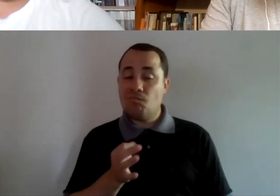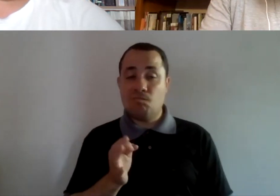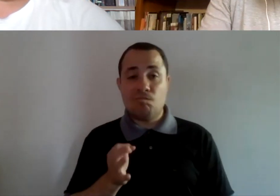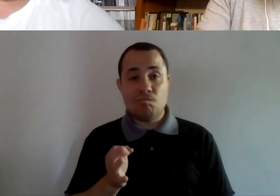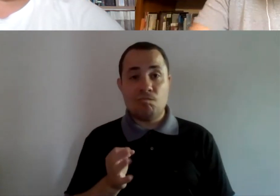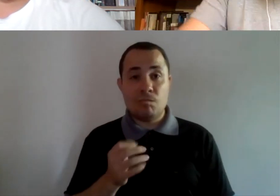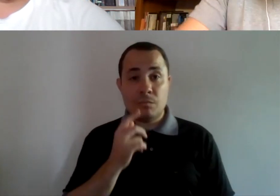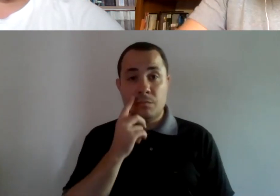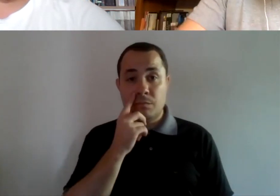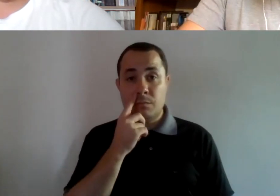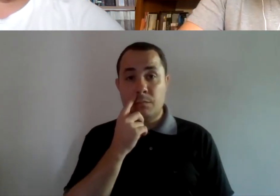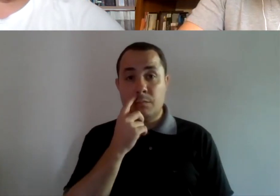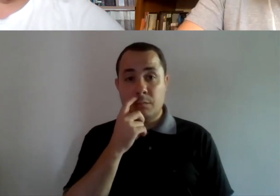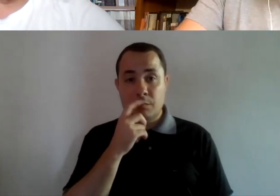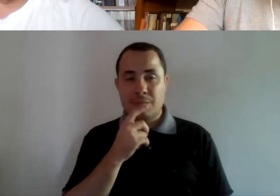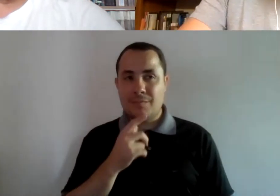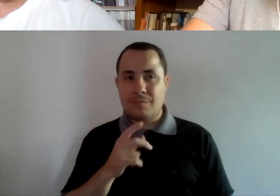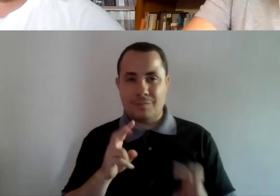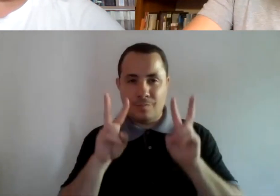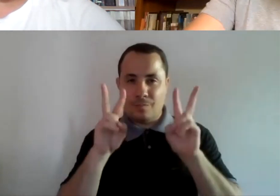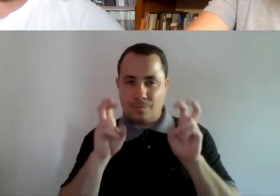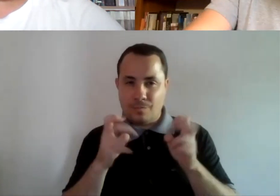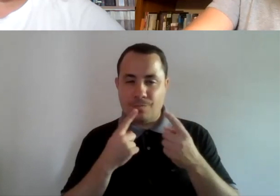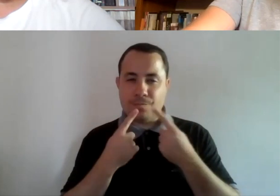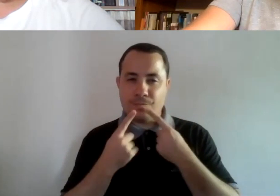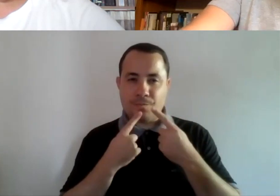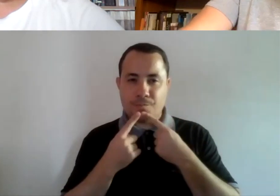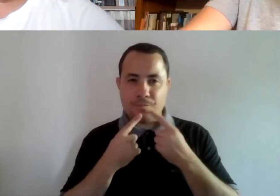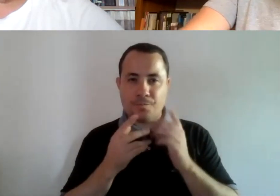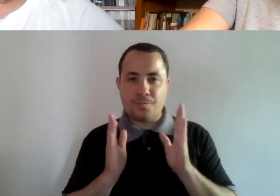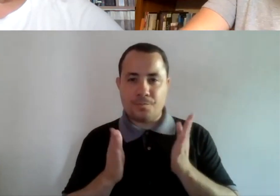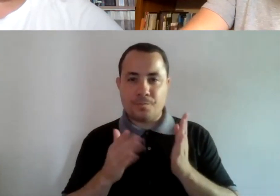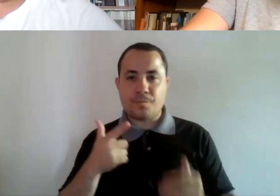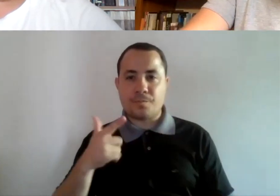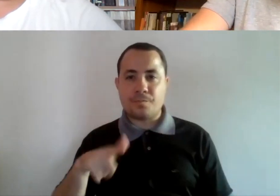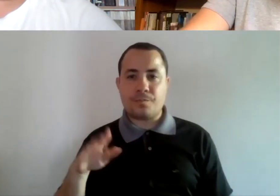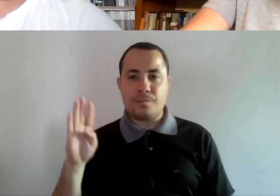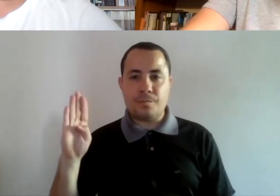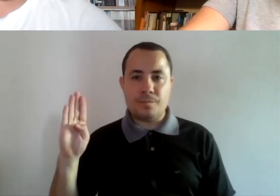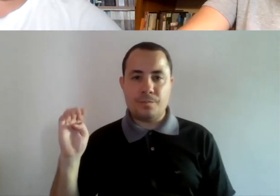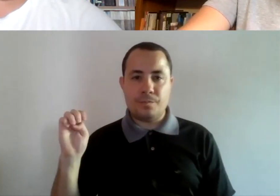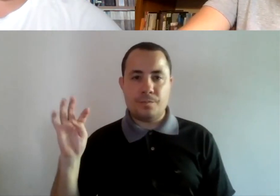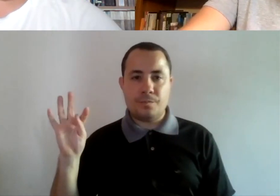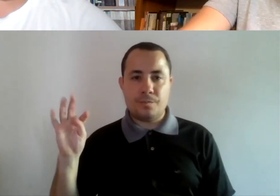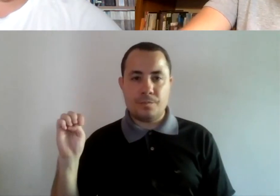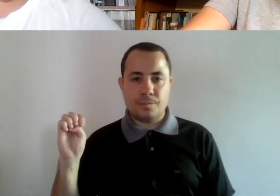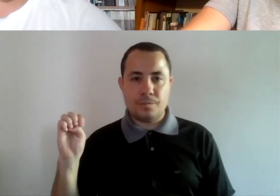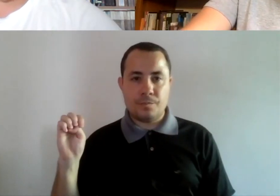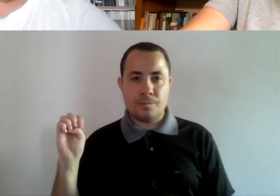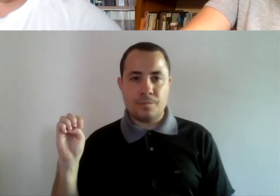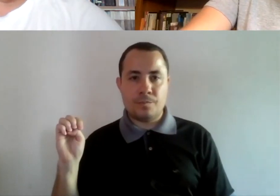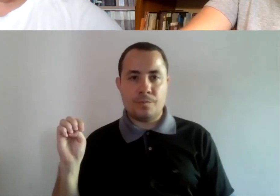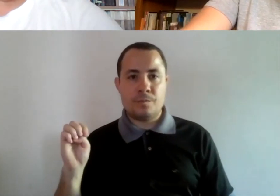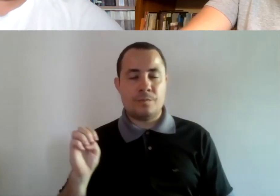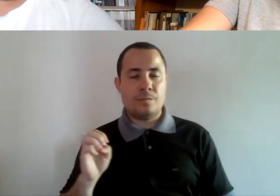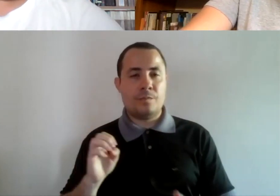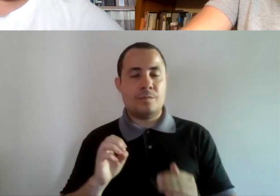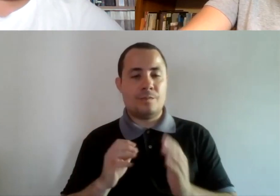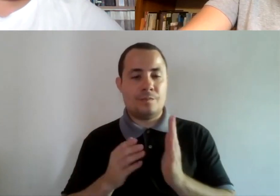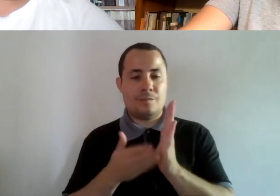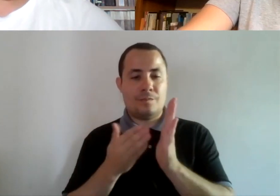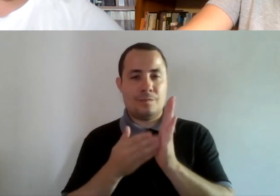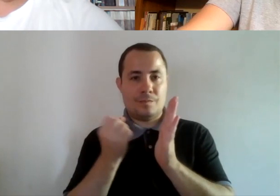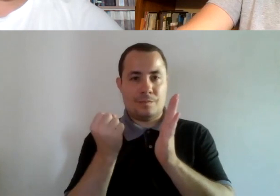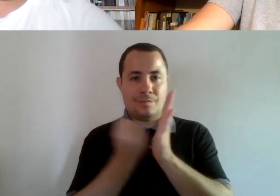dentro dessa questão aí de... a Beth fez uma pergunta, a editora acaba sendo um atravessador,